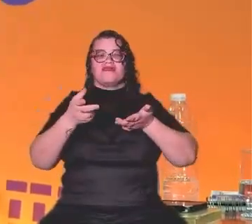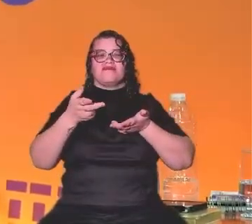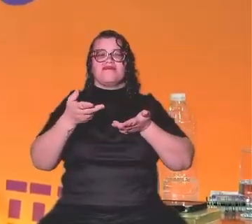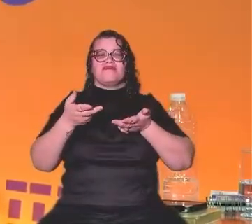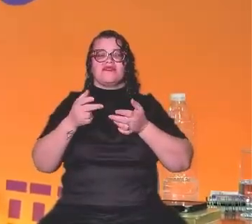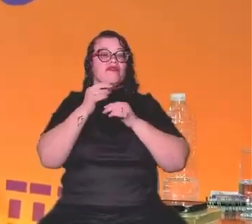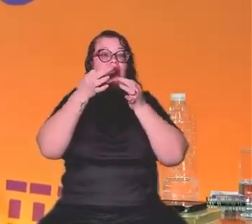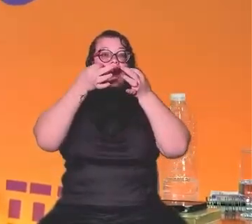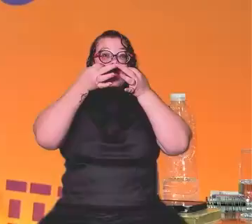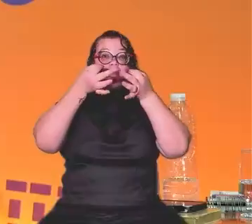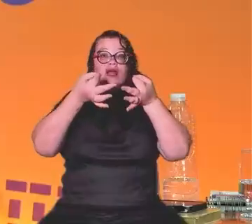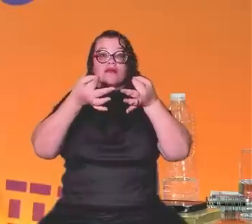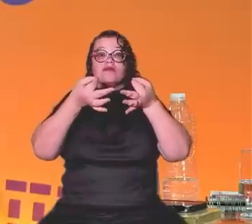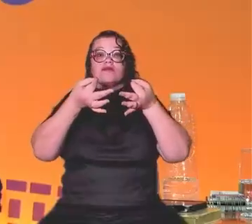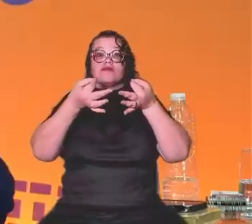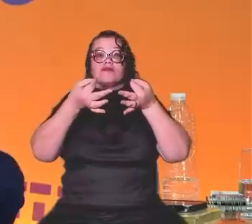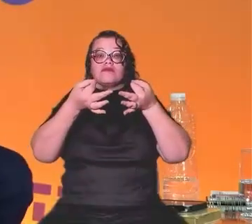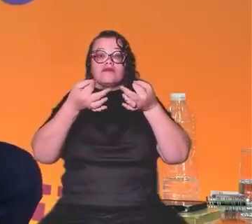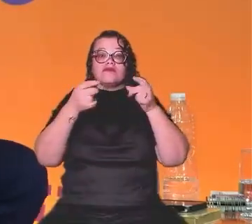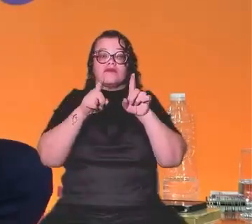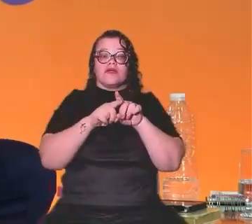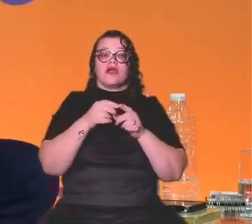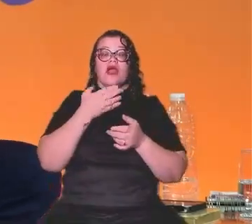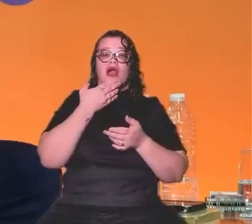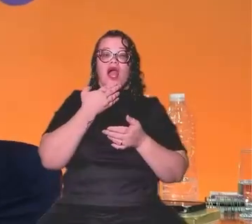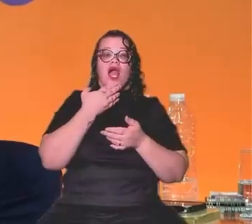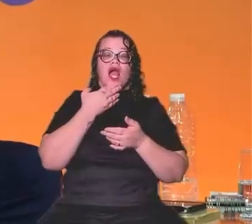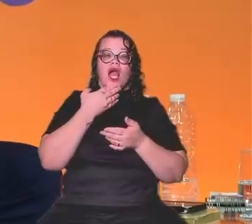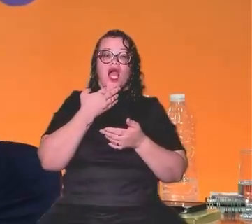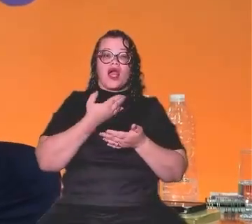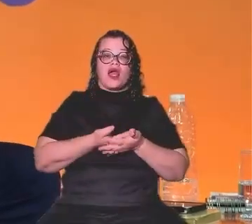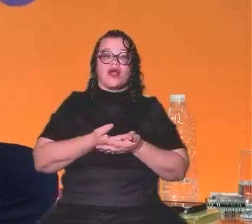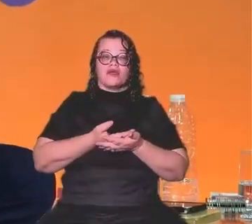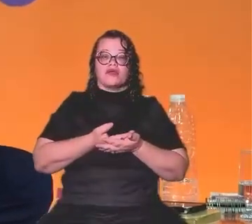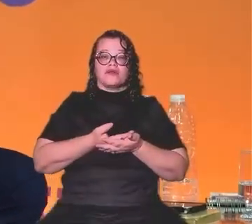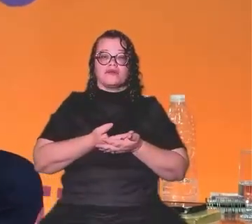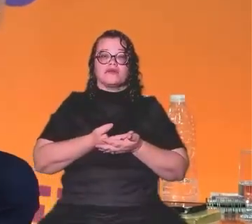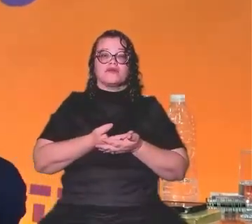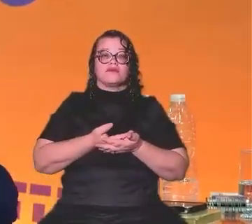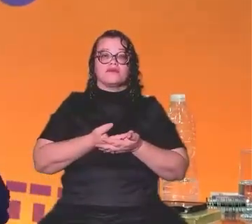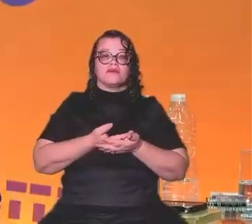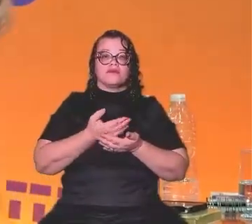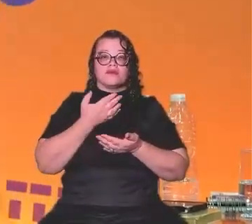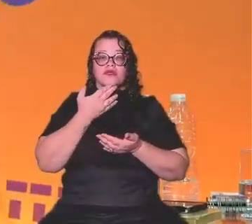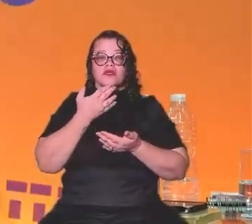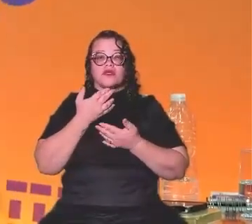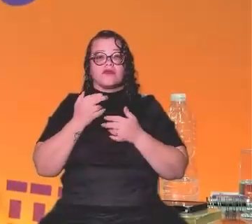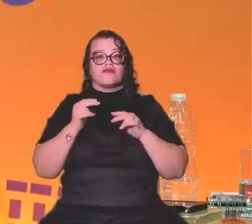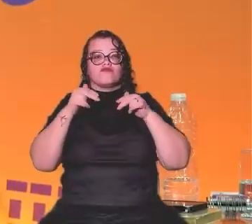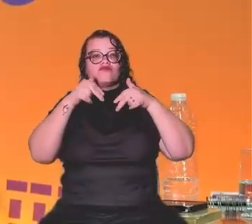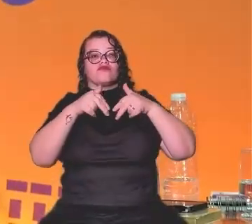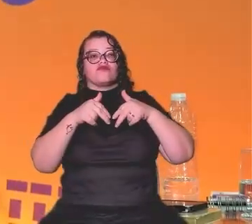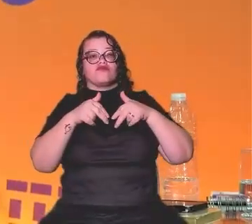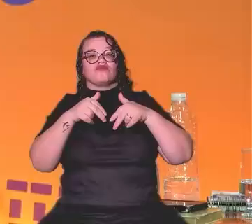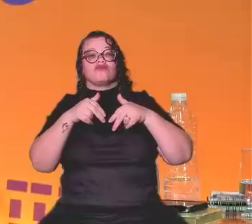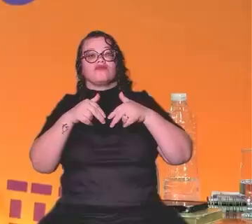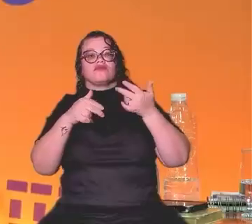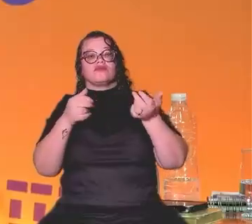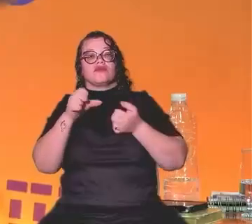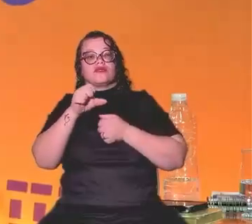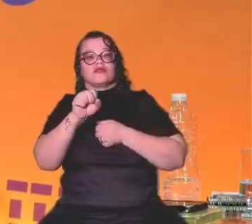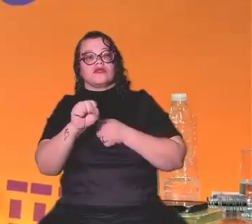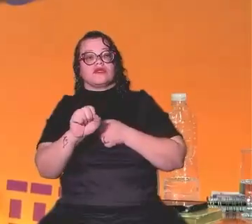estava lá. Por que ele estava de boca aberta e admirando? Estava admirando o skip em si.